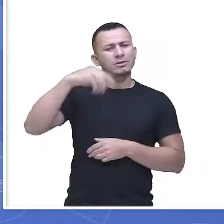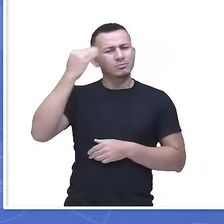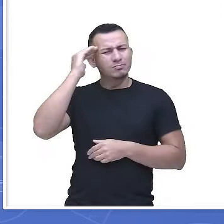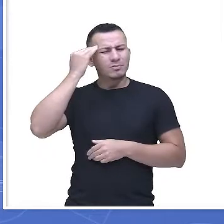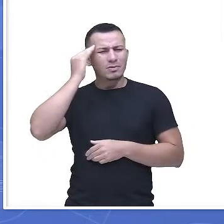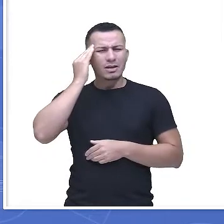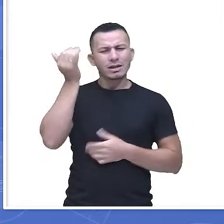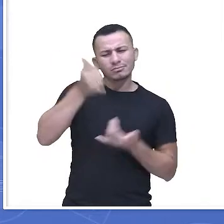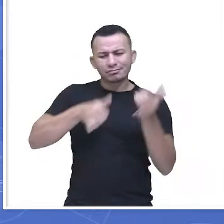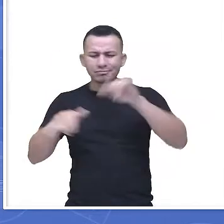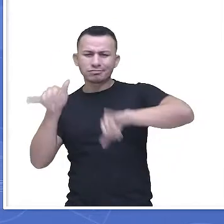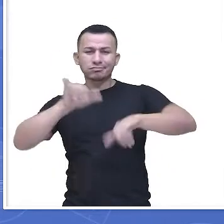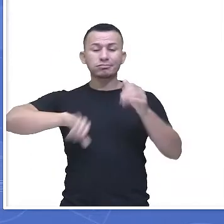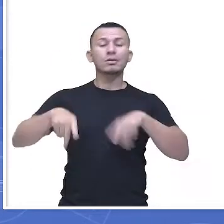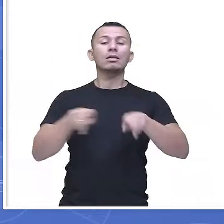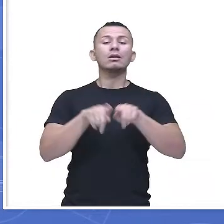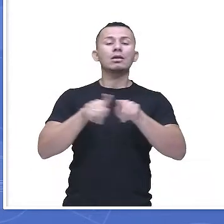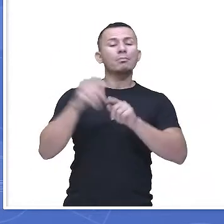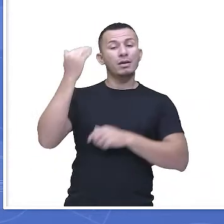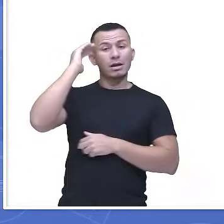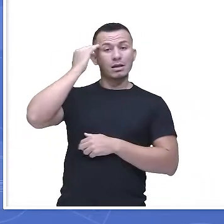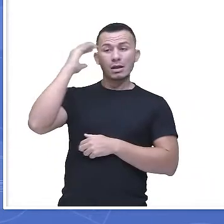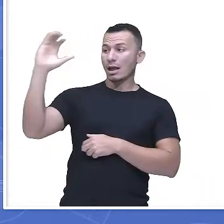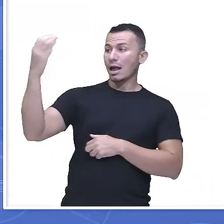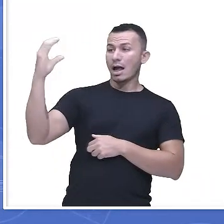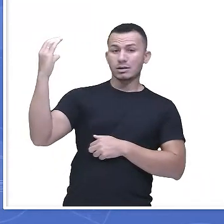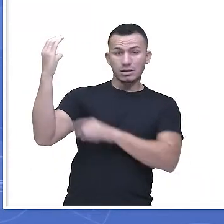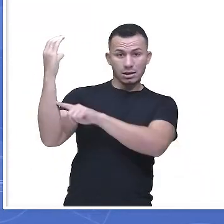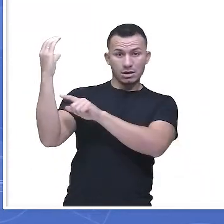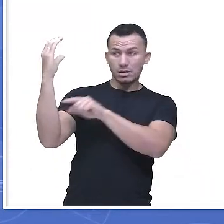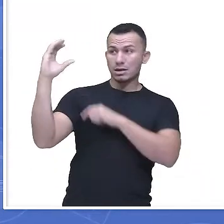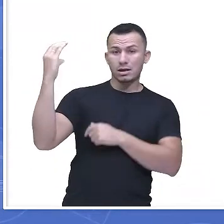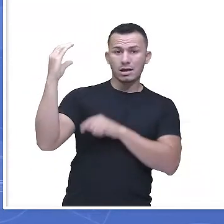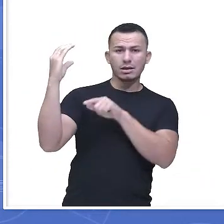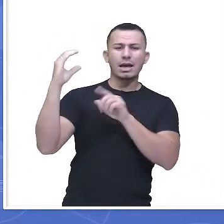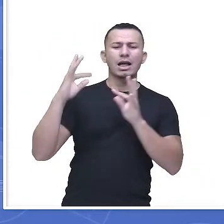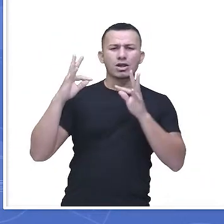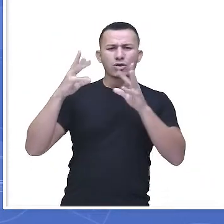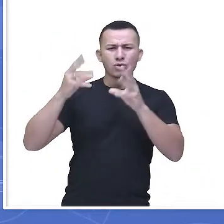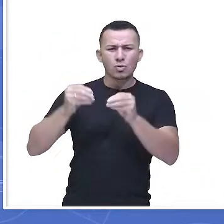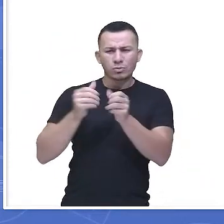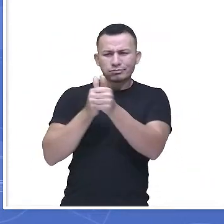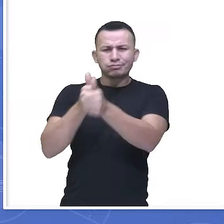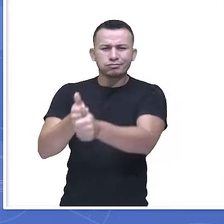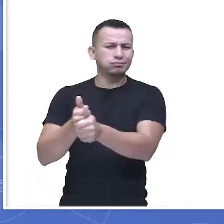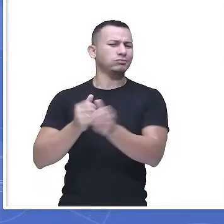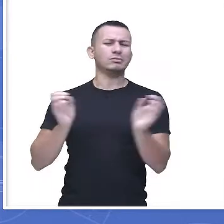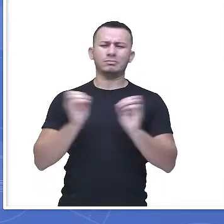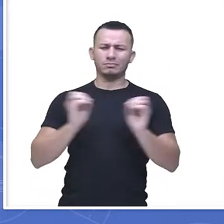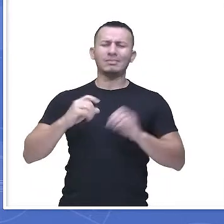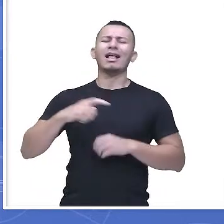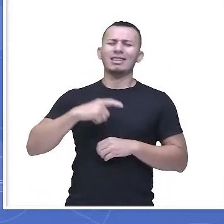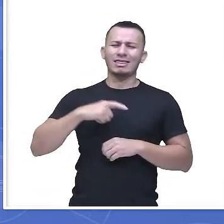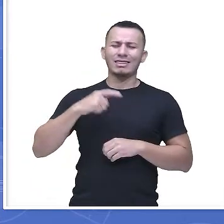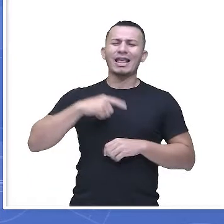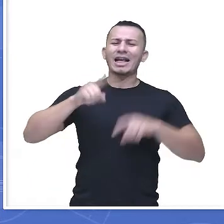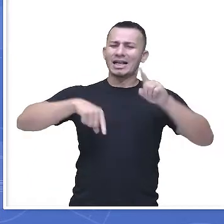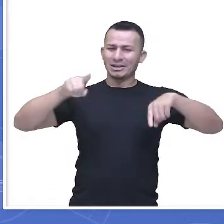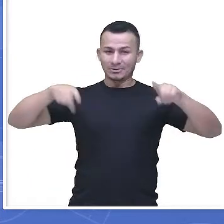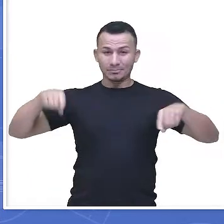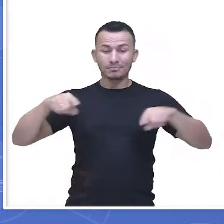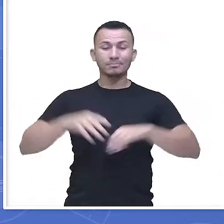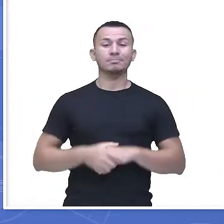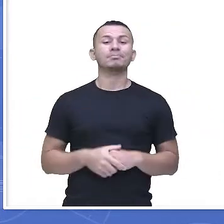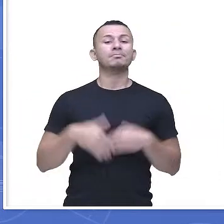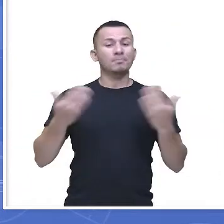experimentos e entender que a ciência nem sempre foi todo mundo no mesmo caminho. Houve muitas controvérsias. Então vamos